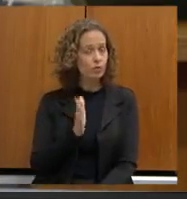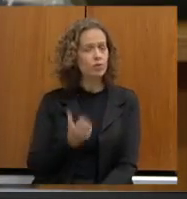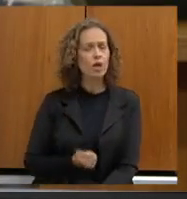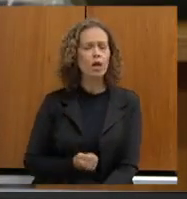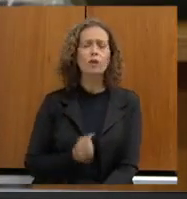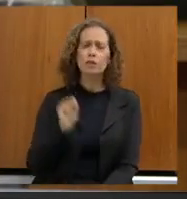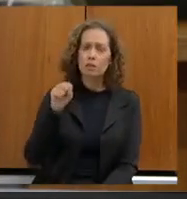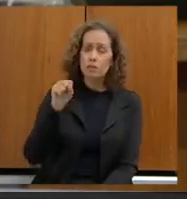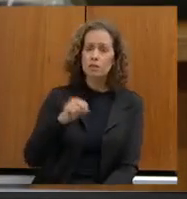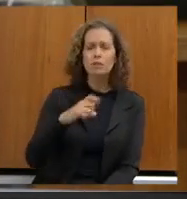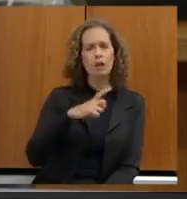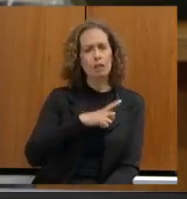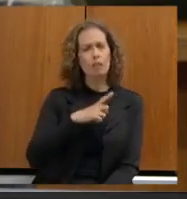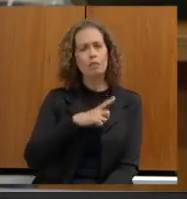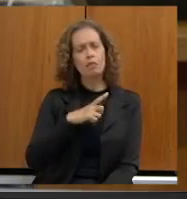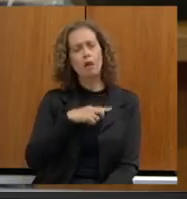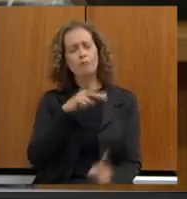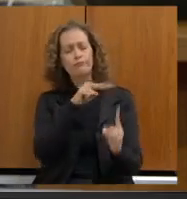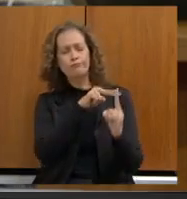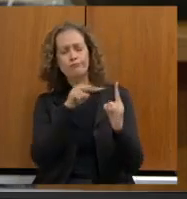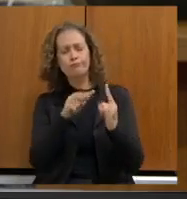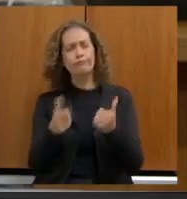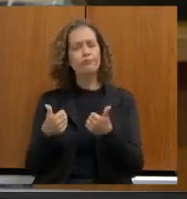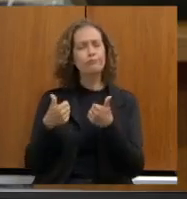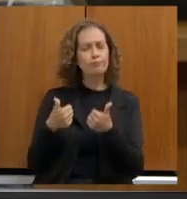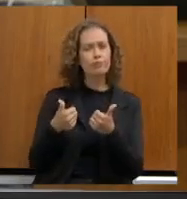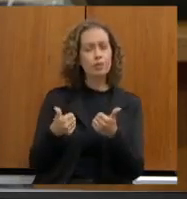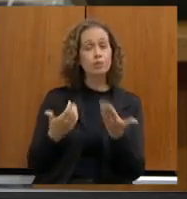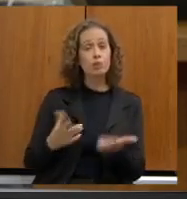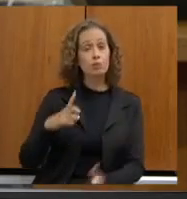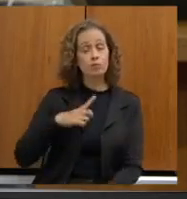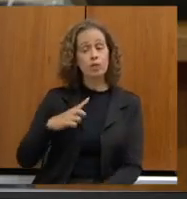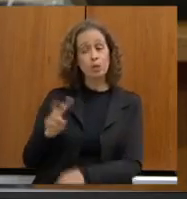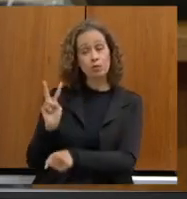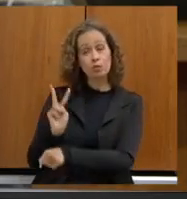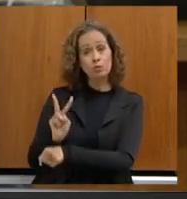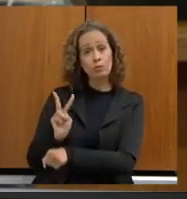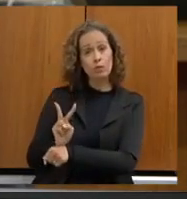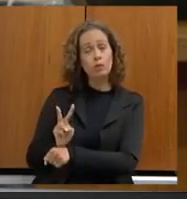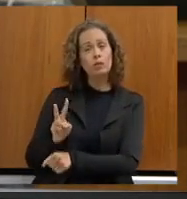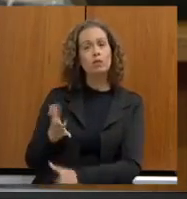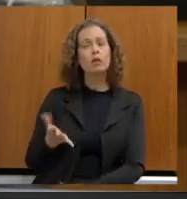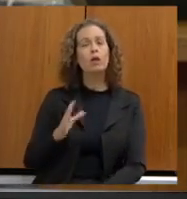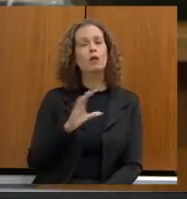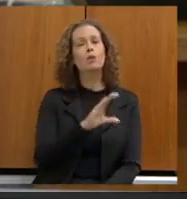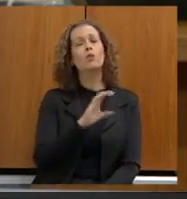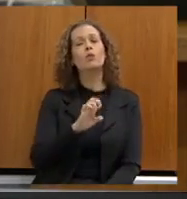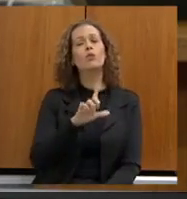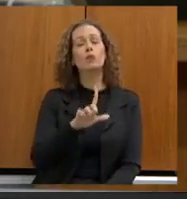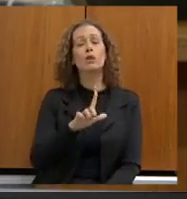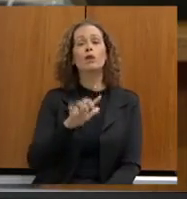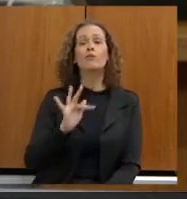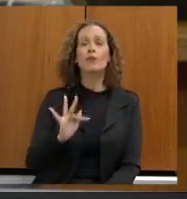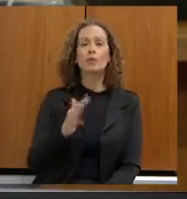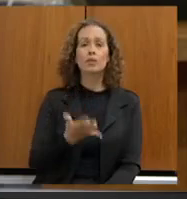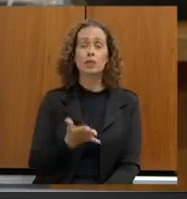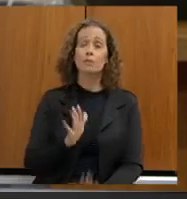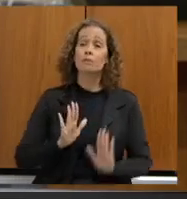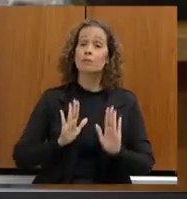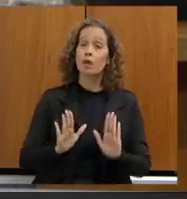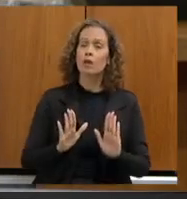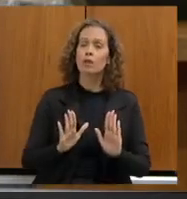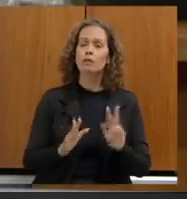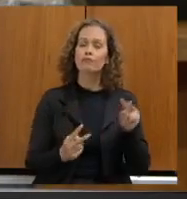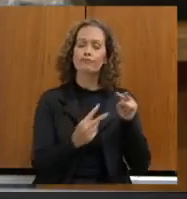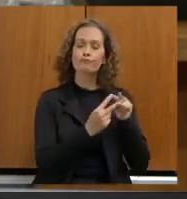perspectiva positiva para funcionamento do plantão em Coronel Fabriciano mais o plantão digital